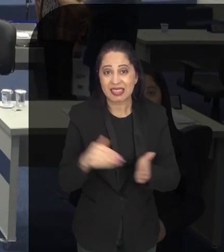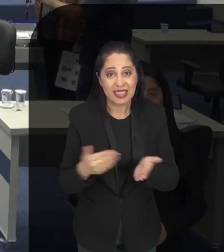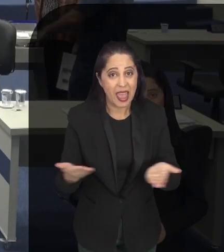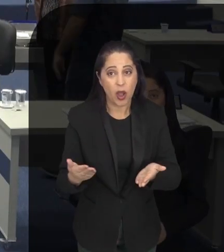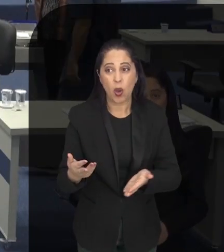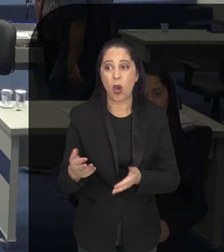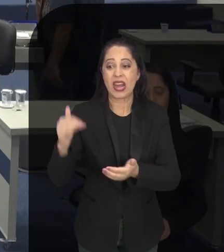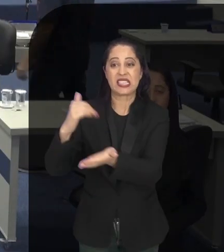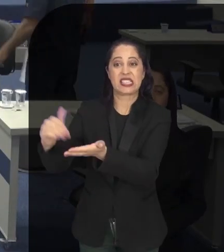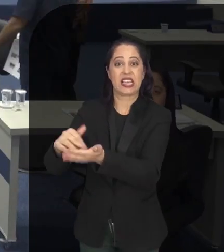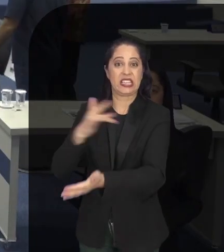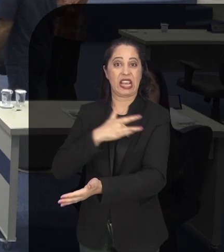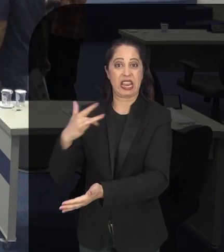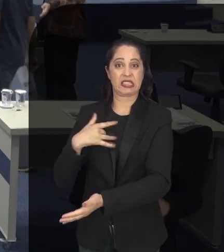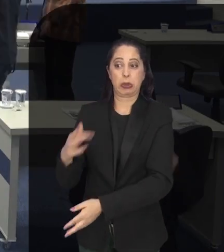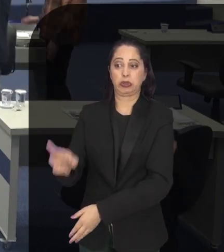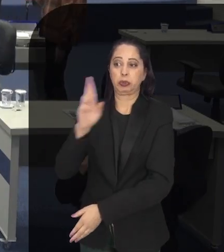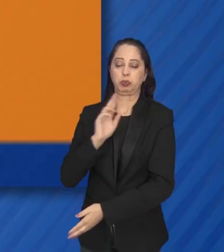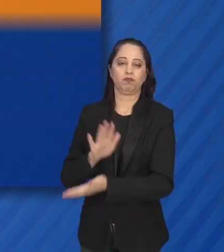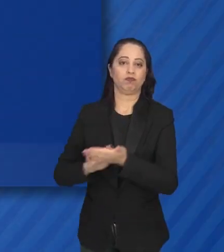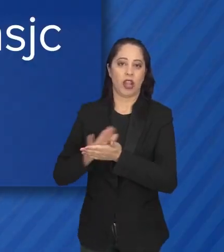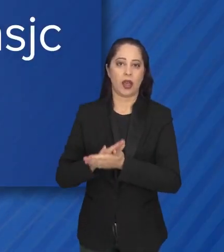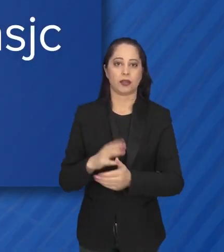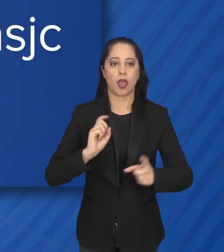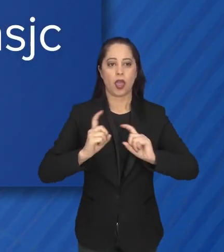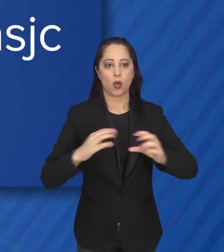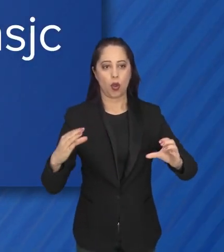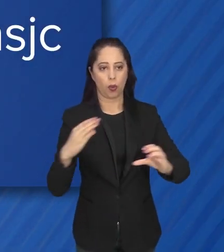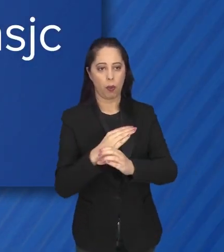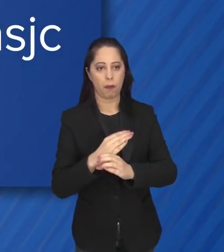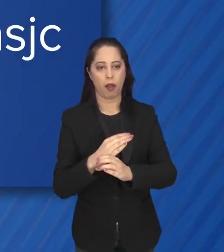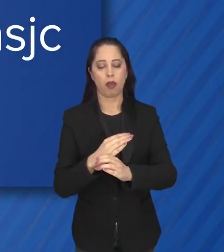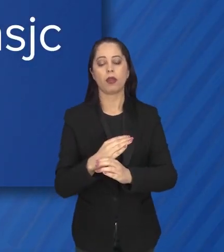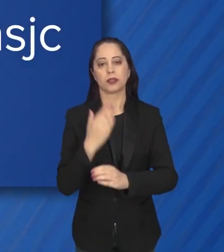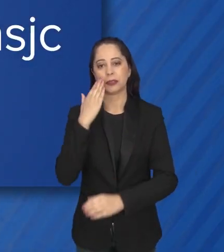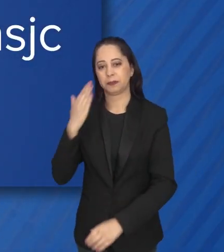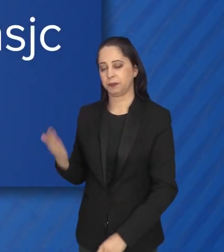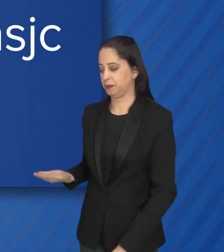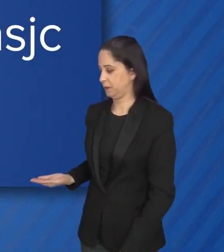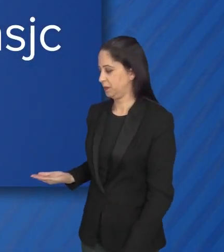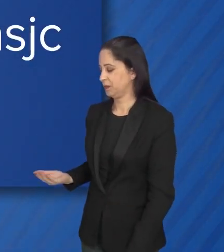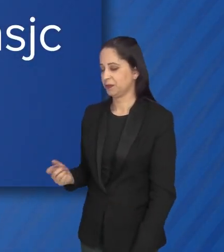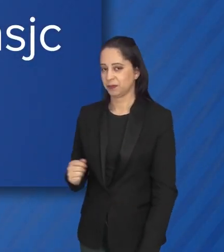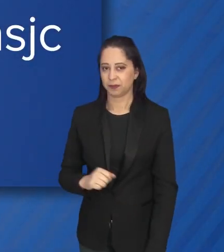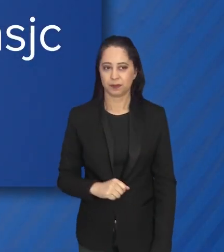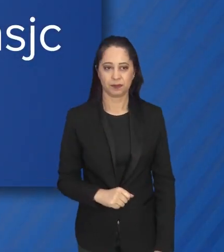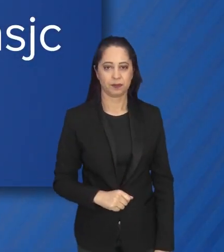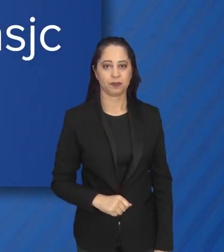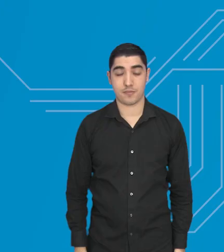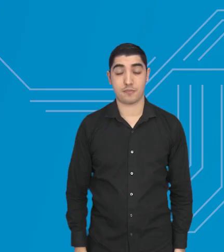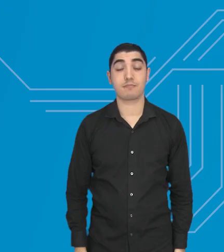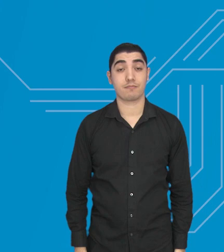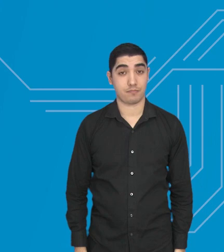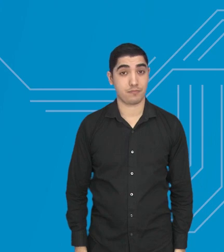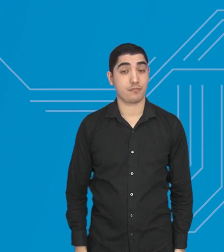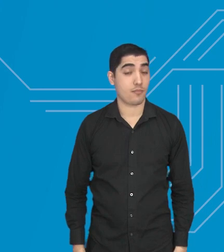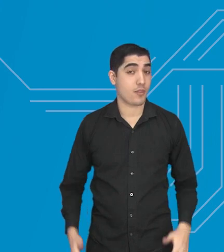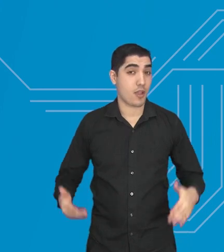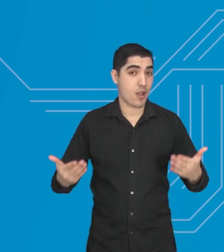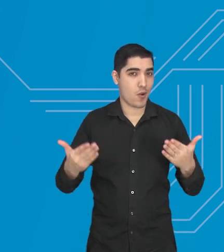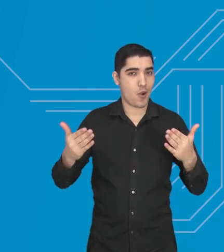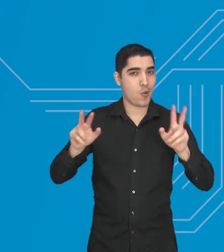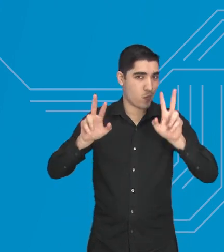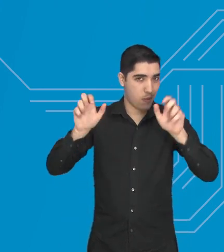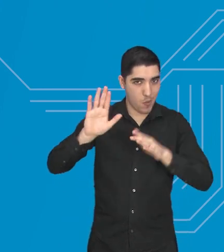foi respondido pela Secretaria de Saúde. A sessão na íntegra você confere no nosso canal do YouTube. E falando